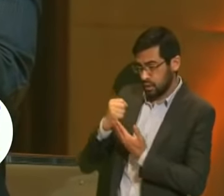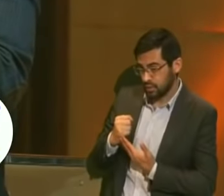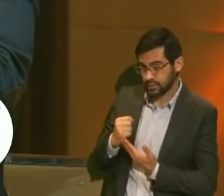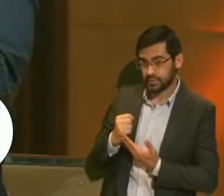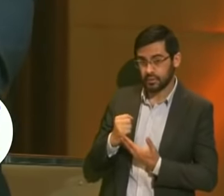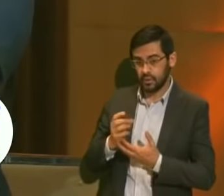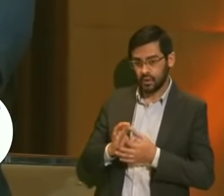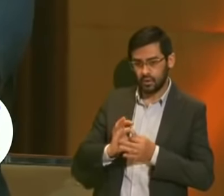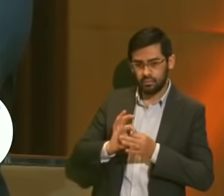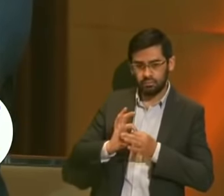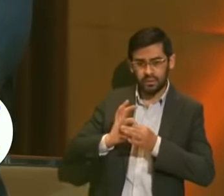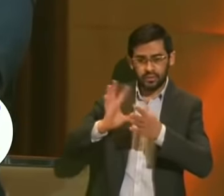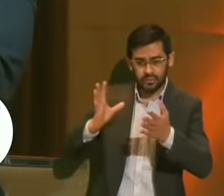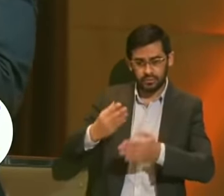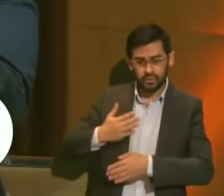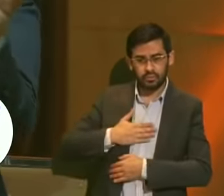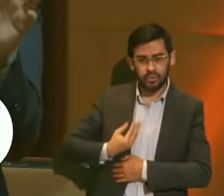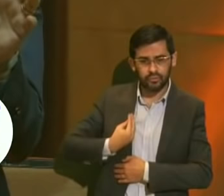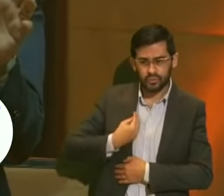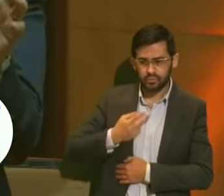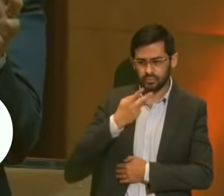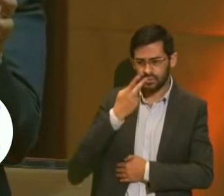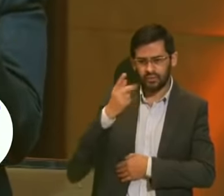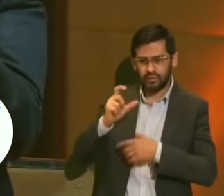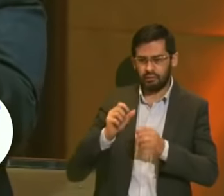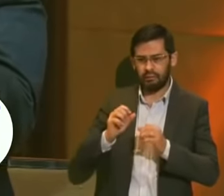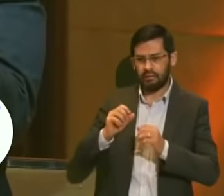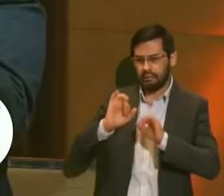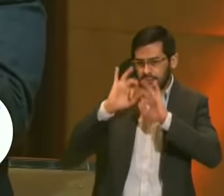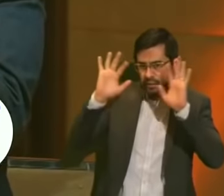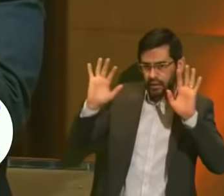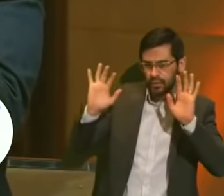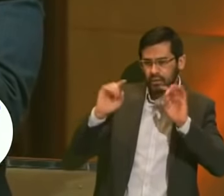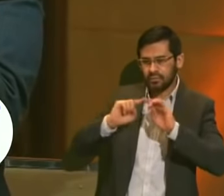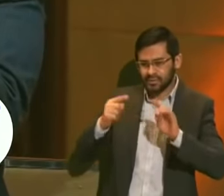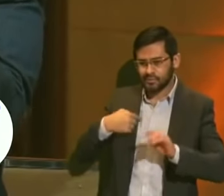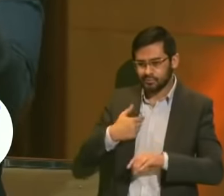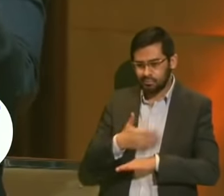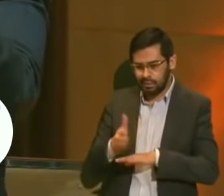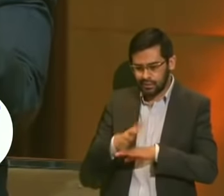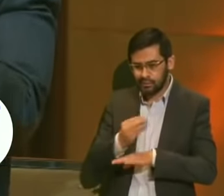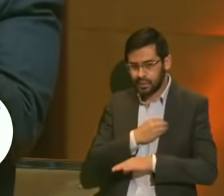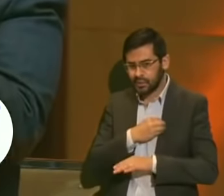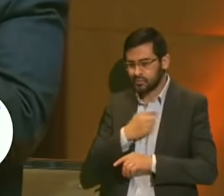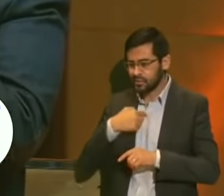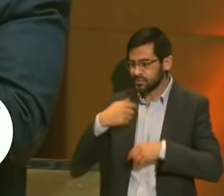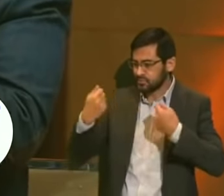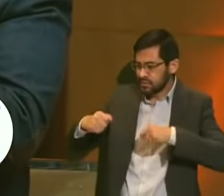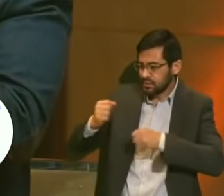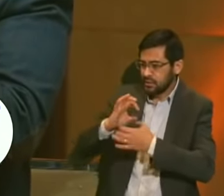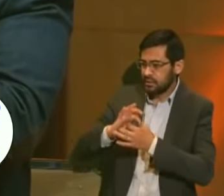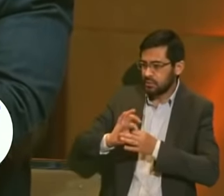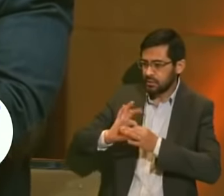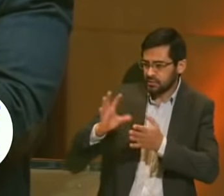ajudasse numa área, não precisa dizer qual é a área, numa área de pecado que eu preciso de libertação.